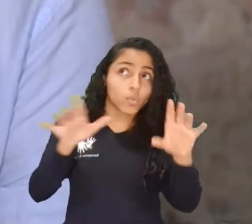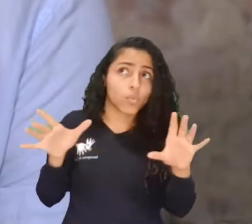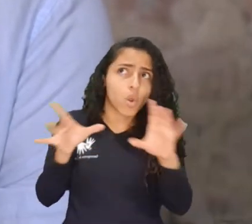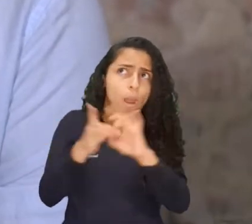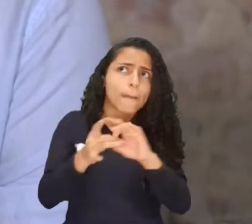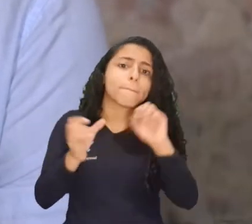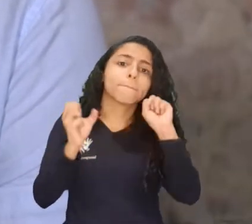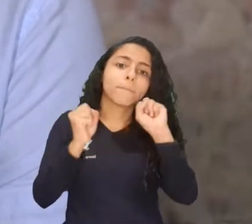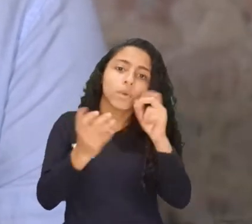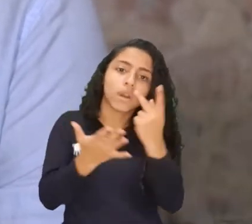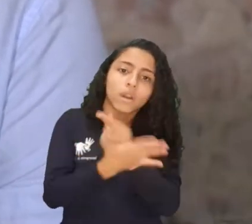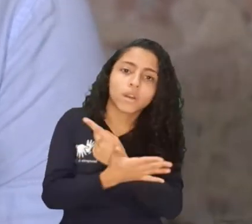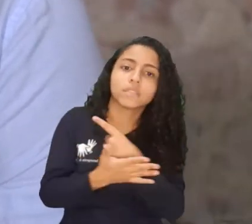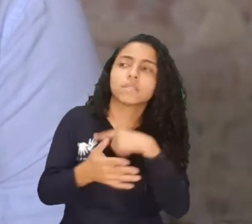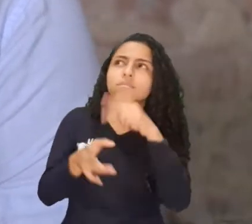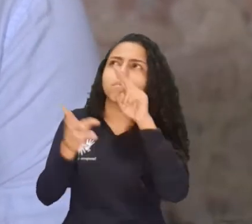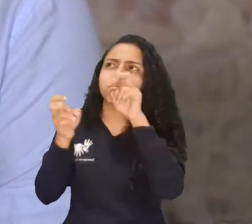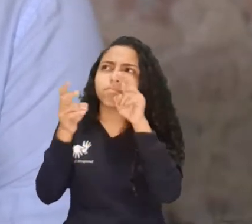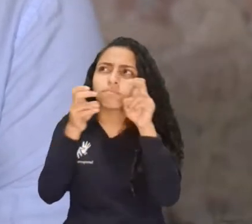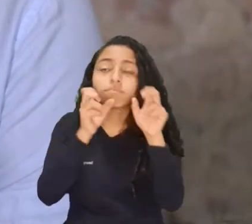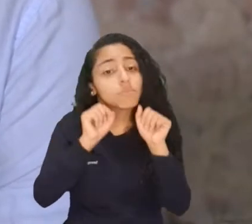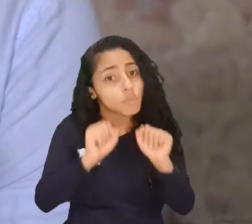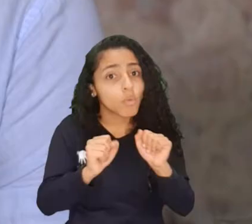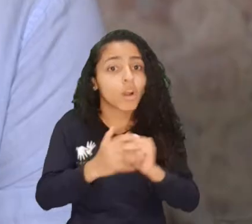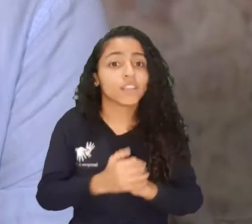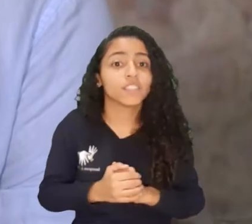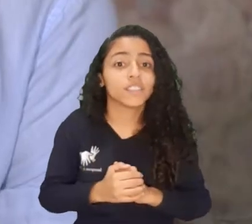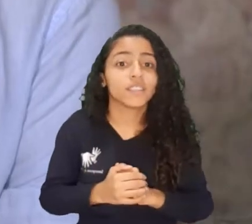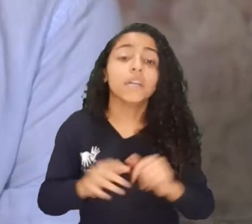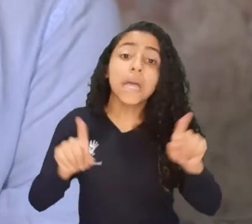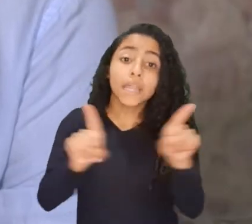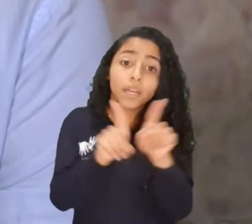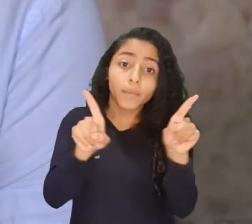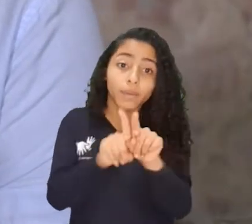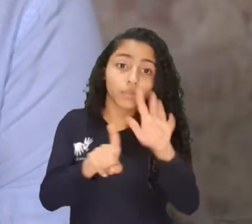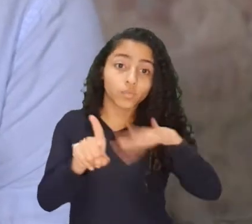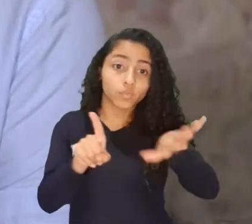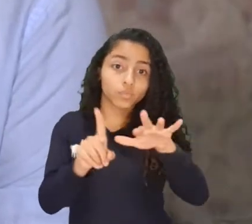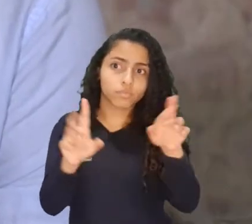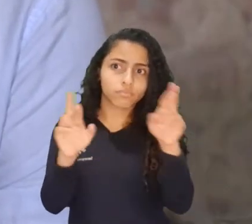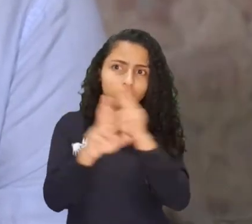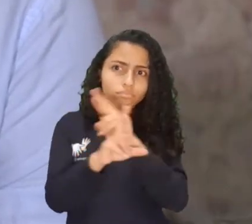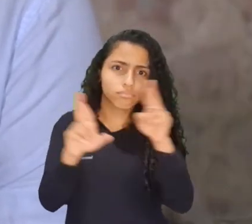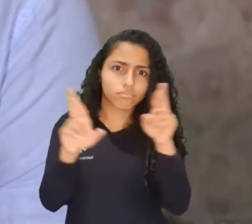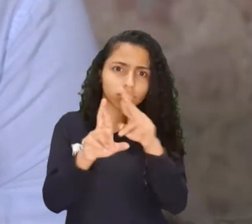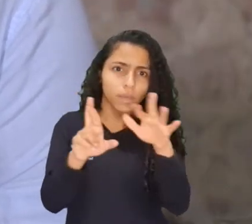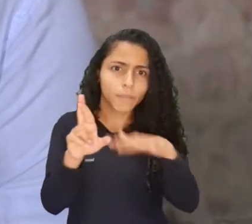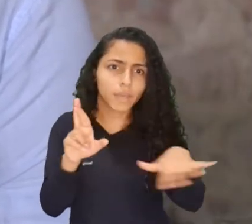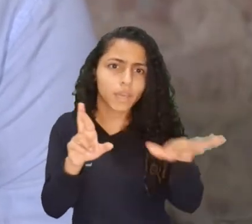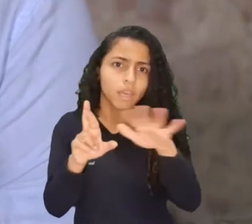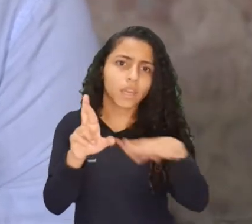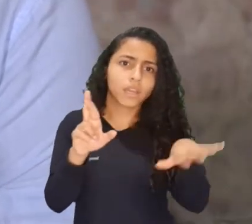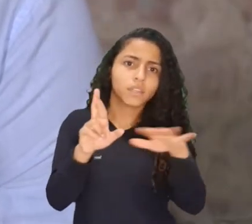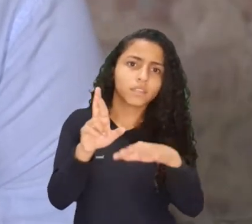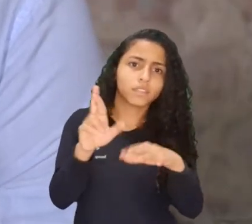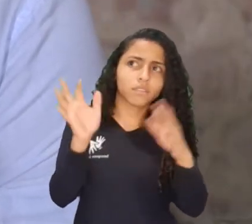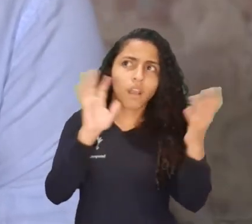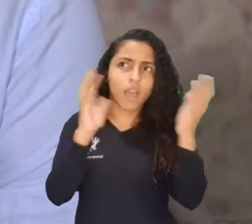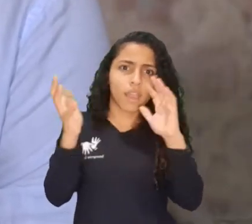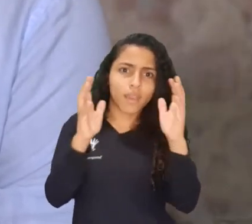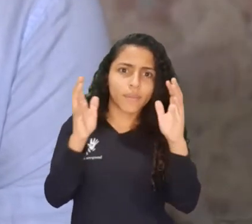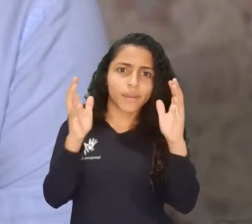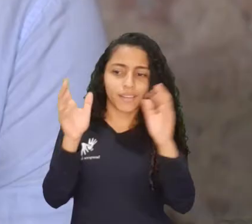e prevista. E eu também te disse que as espécies se relacionam com o ambiente e com o clima. Então, existe ali uma